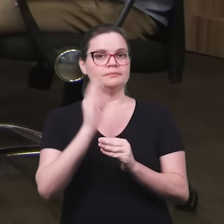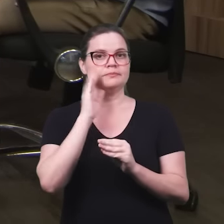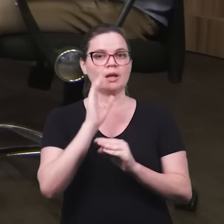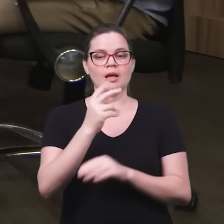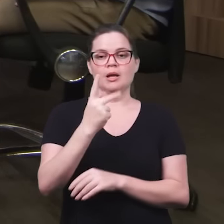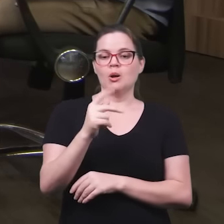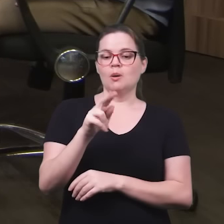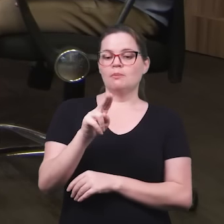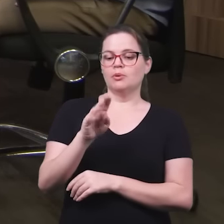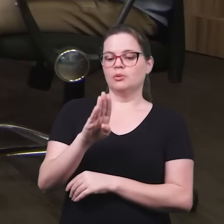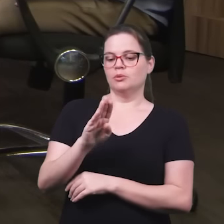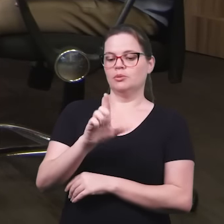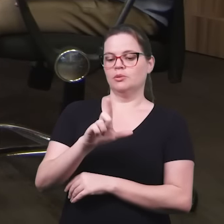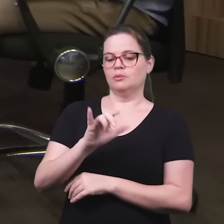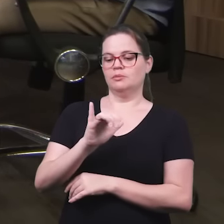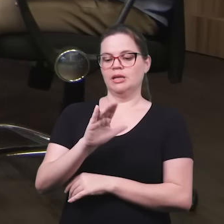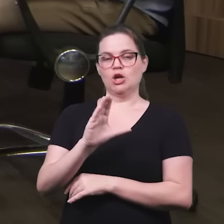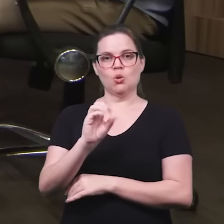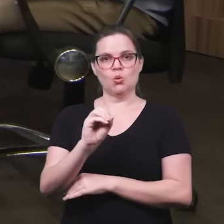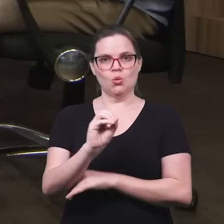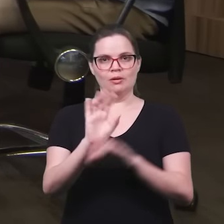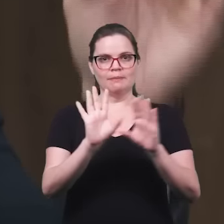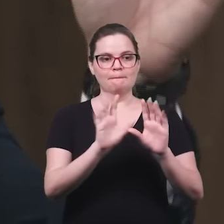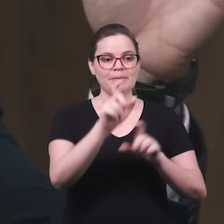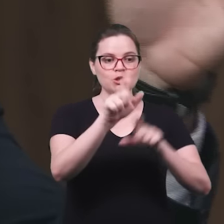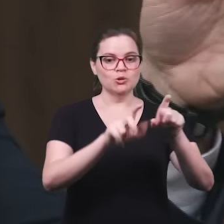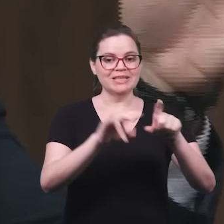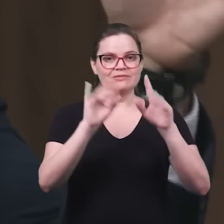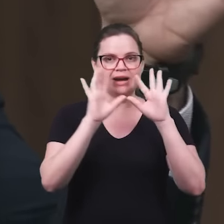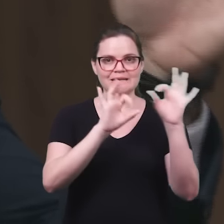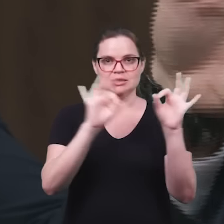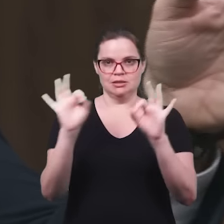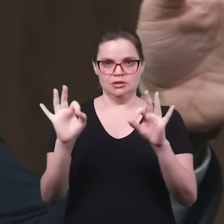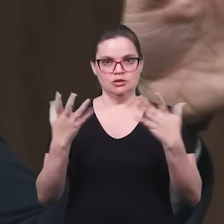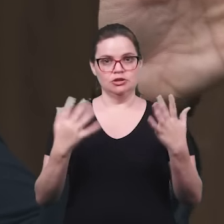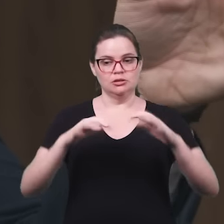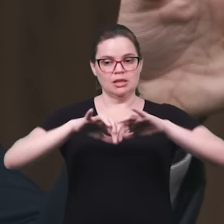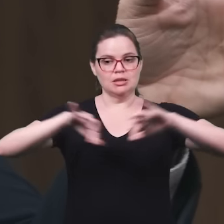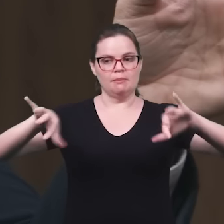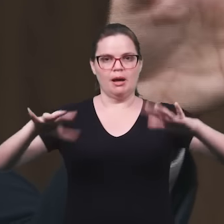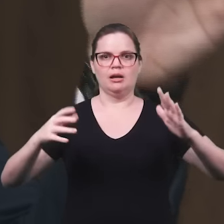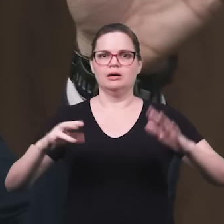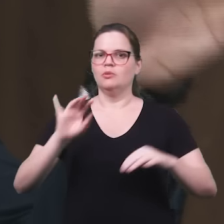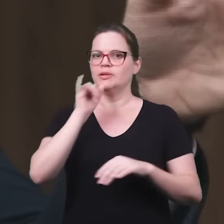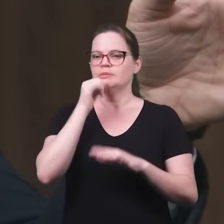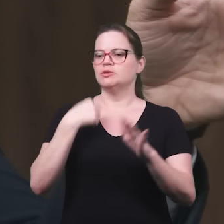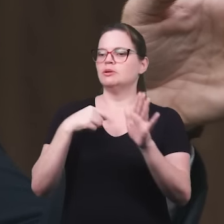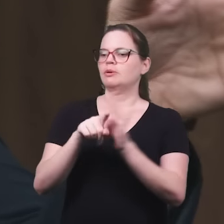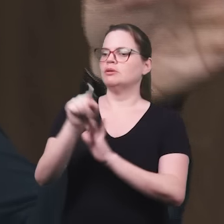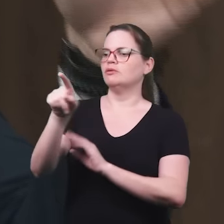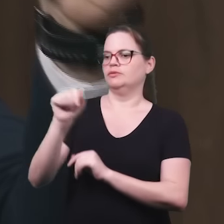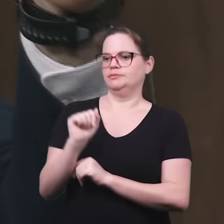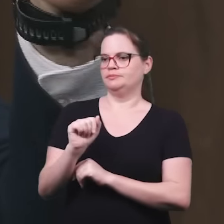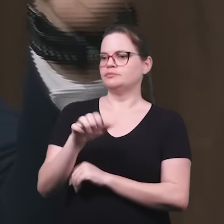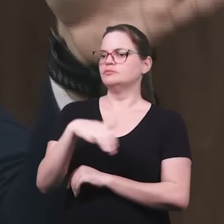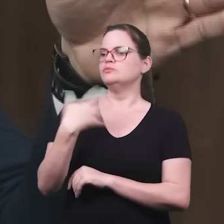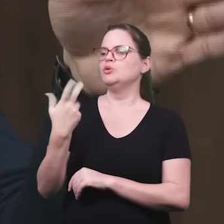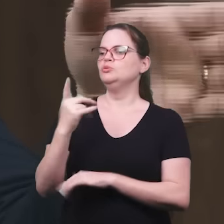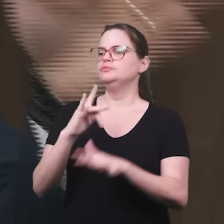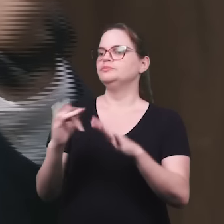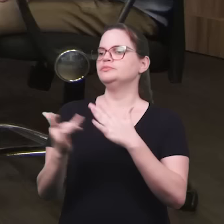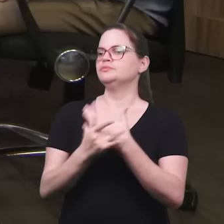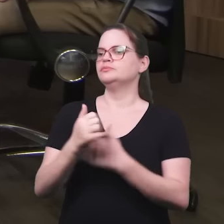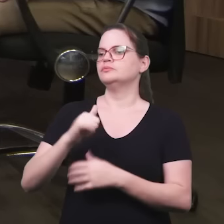trago até pra gente que tá aqui. Eu tenho certeza que se eu perguntar para ela qual a rede social favorita dela, ela vai falar uma. Muitas vezes ele vai